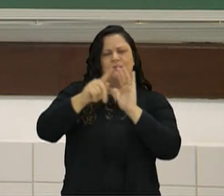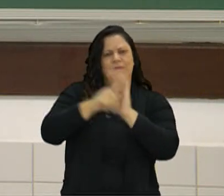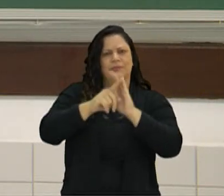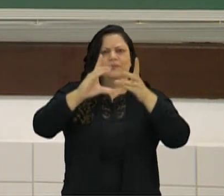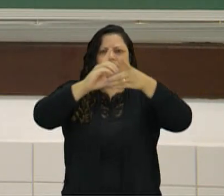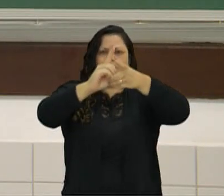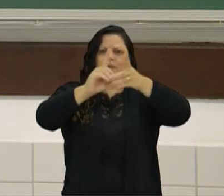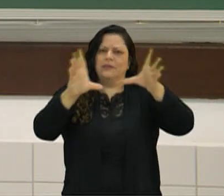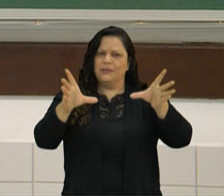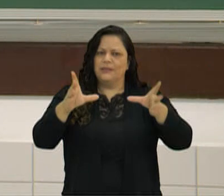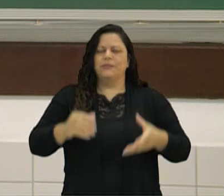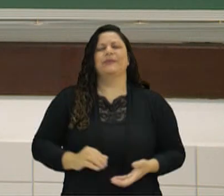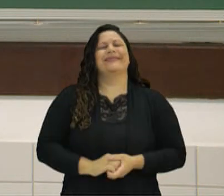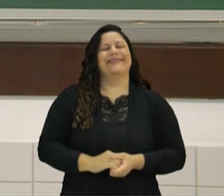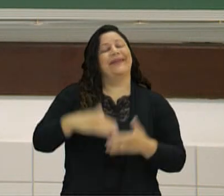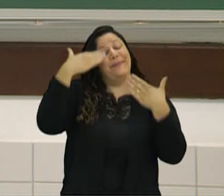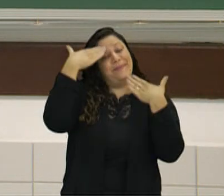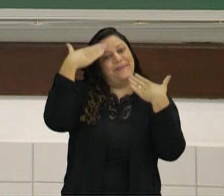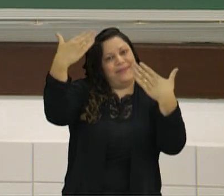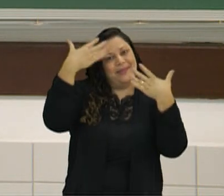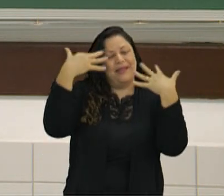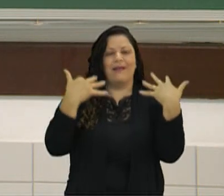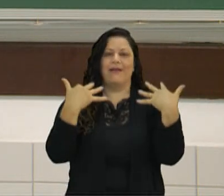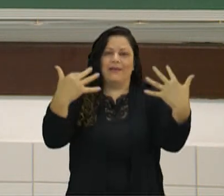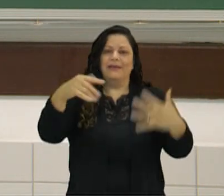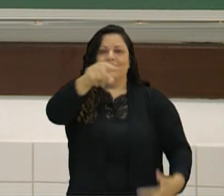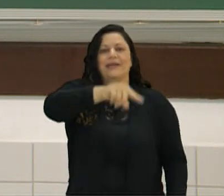democracia, ok? Eu agradeço muito a